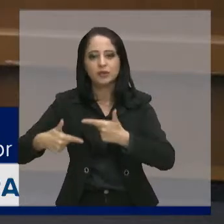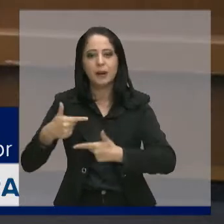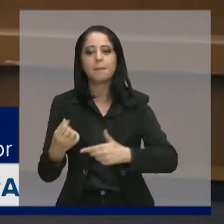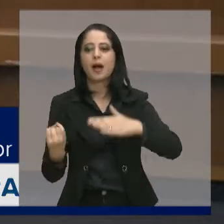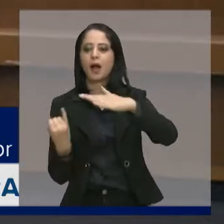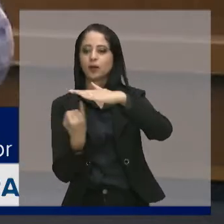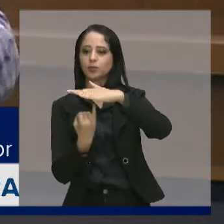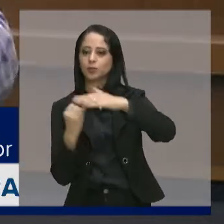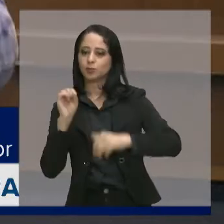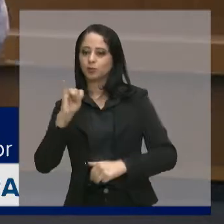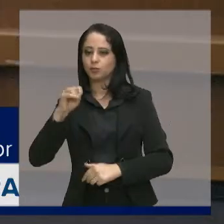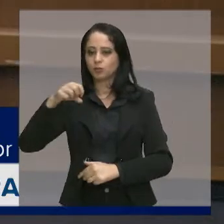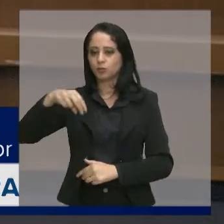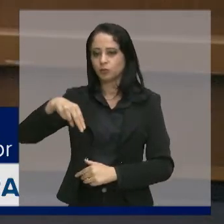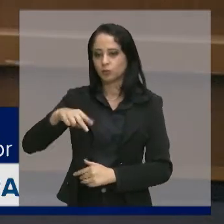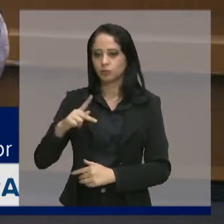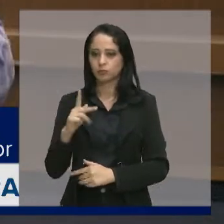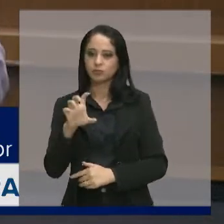que se faz